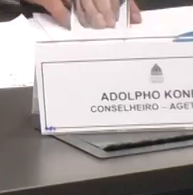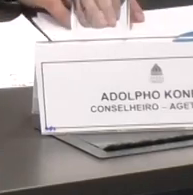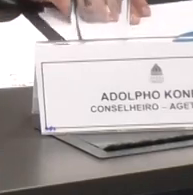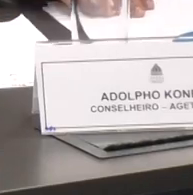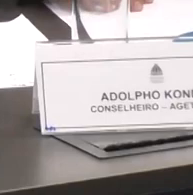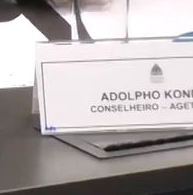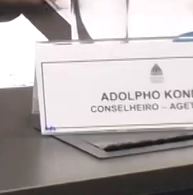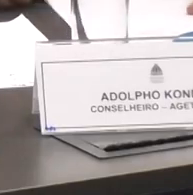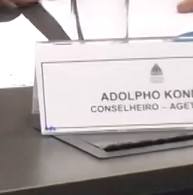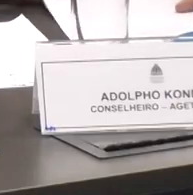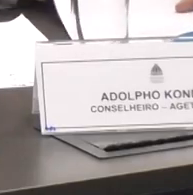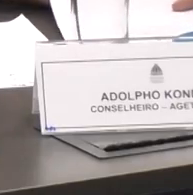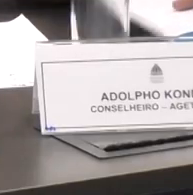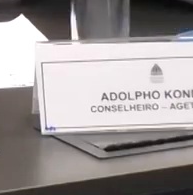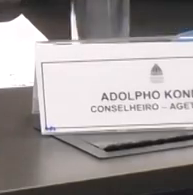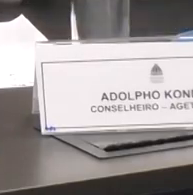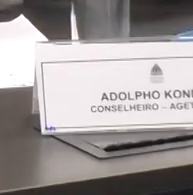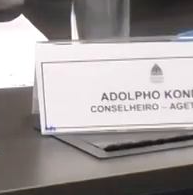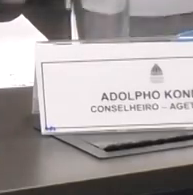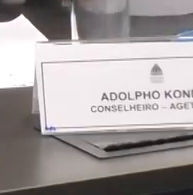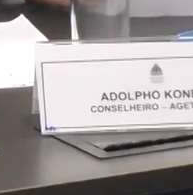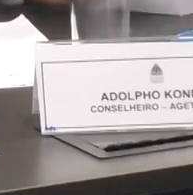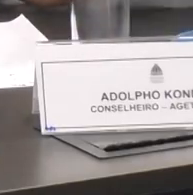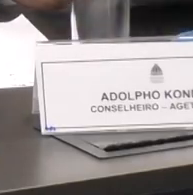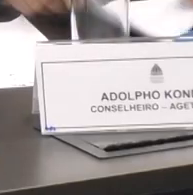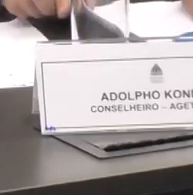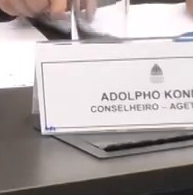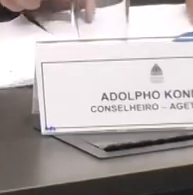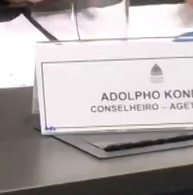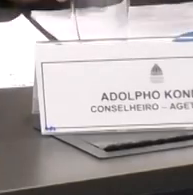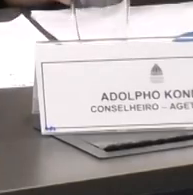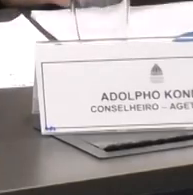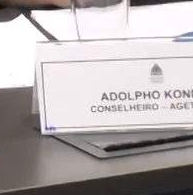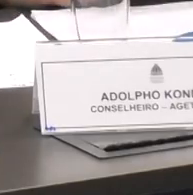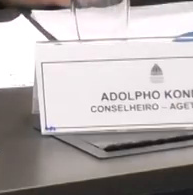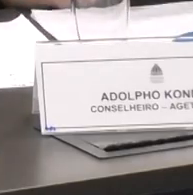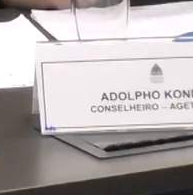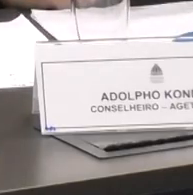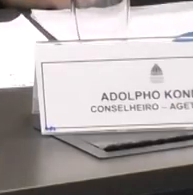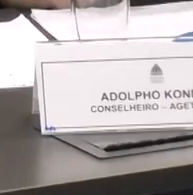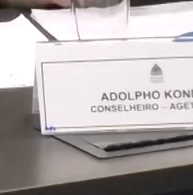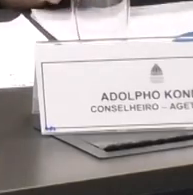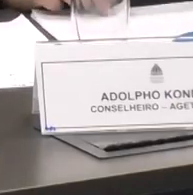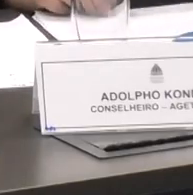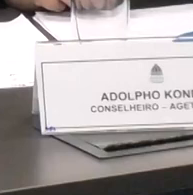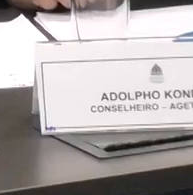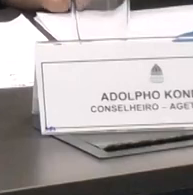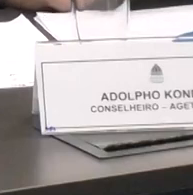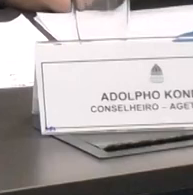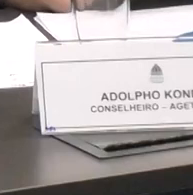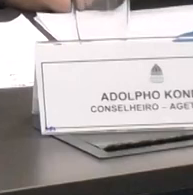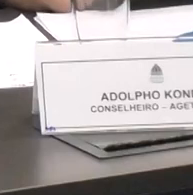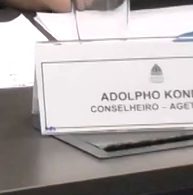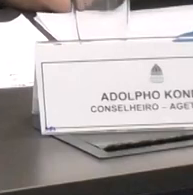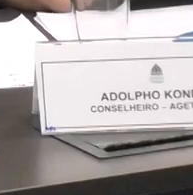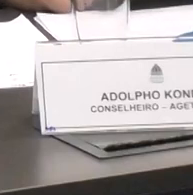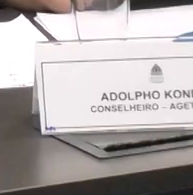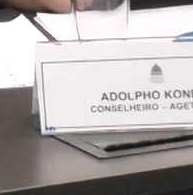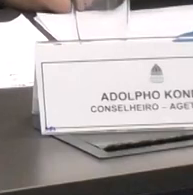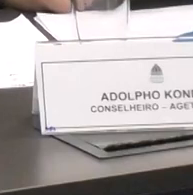a caneta eu não respondo administrativamente Eu só sou um conselheiro então eu sou voto vencido porque aquilo não